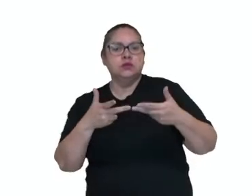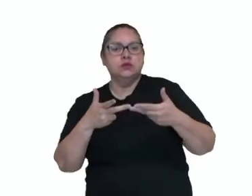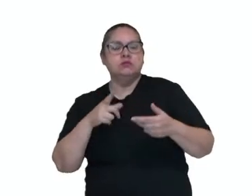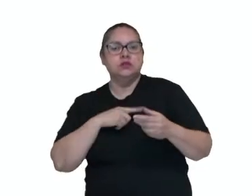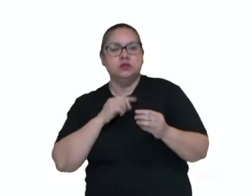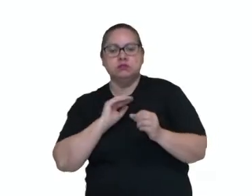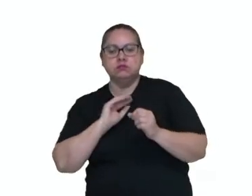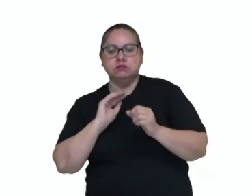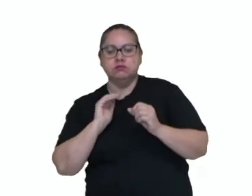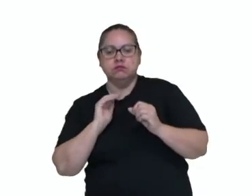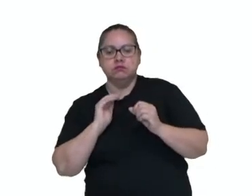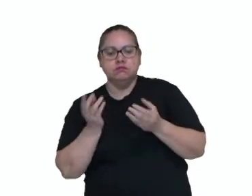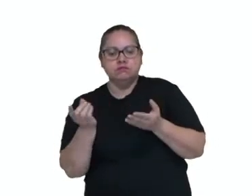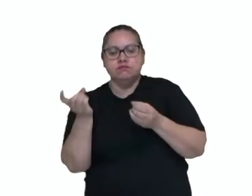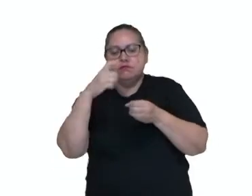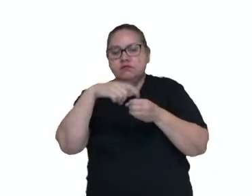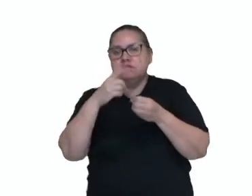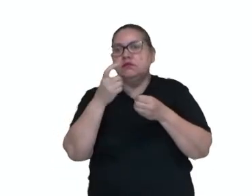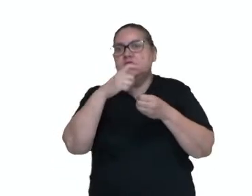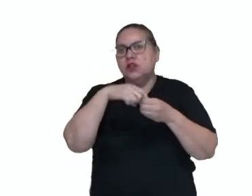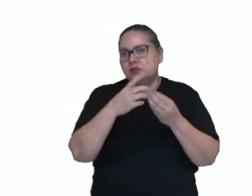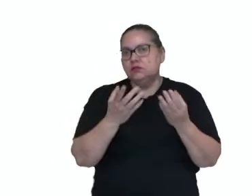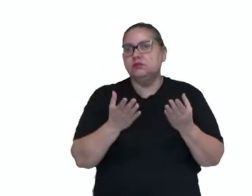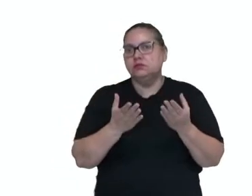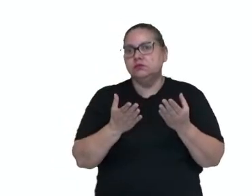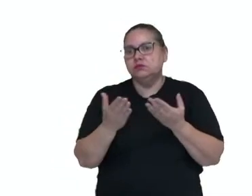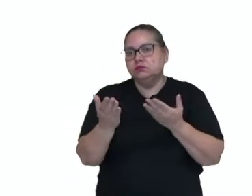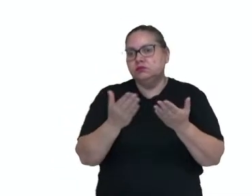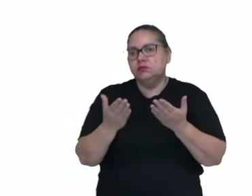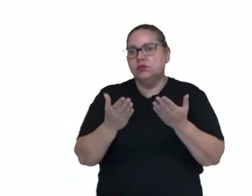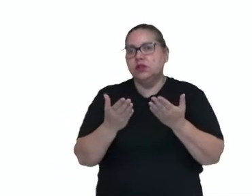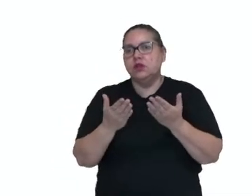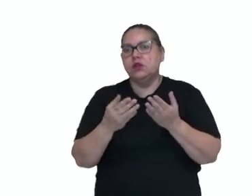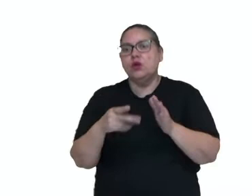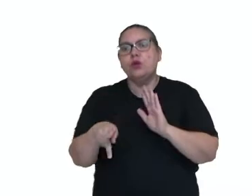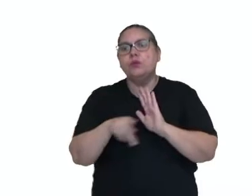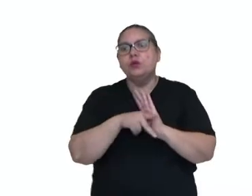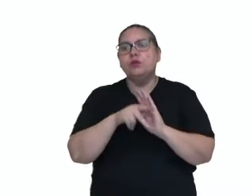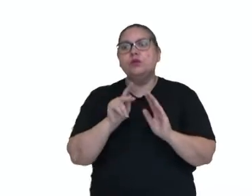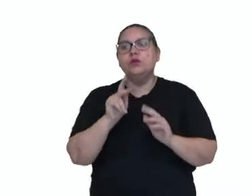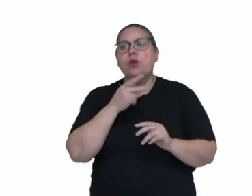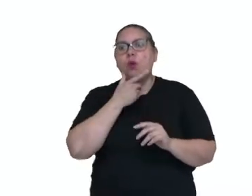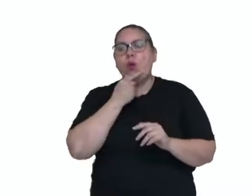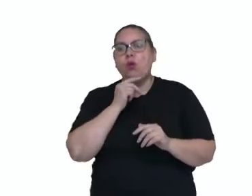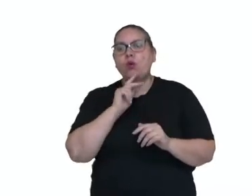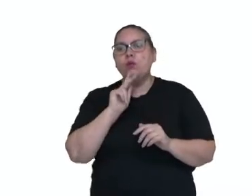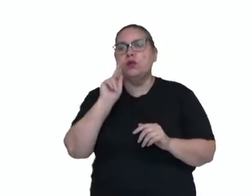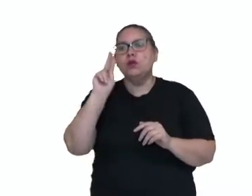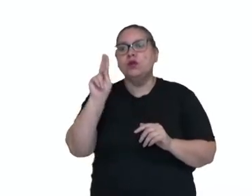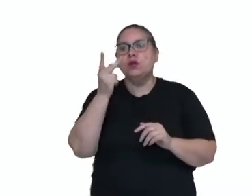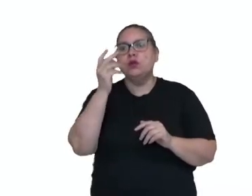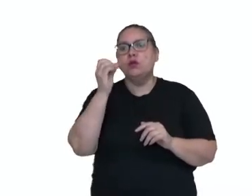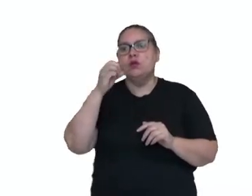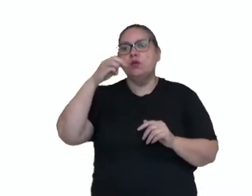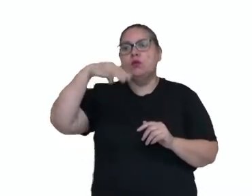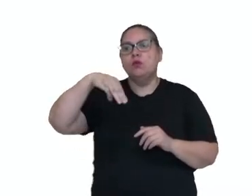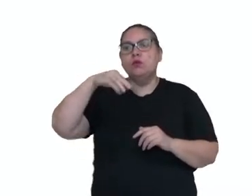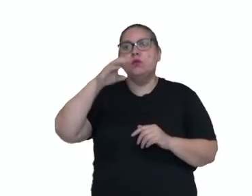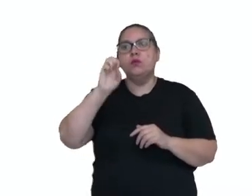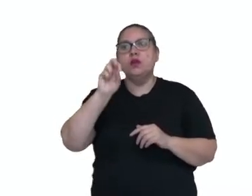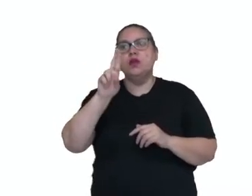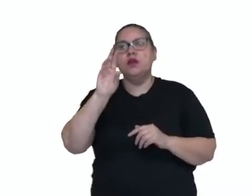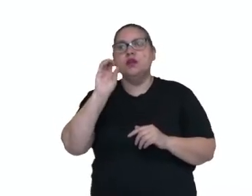em torno da composição, né? Em relação, por exemplo, ao próprio Homero. Há quem diga que o autor não